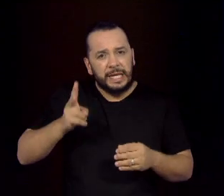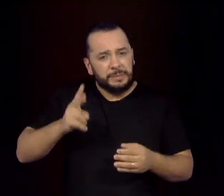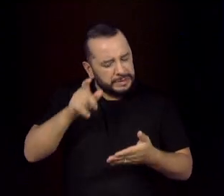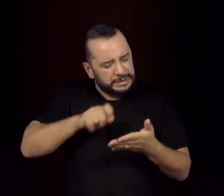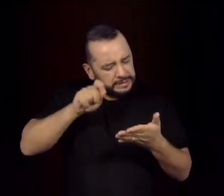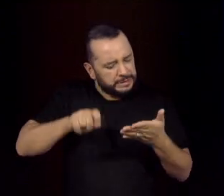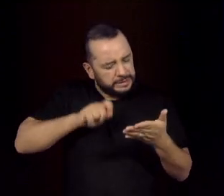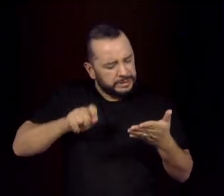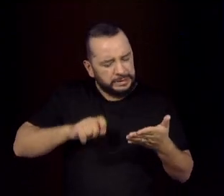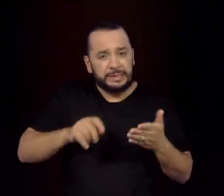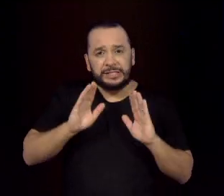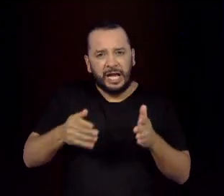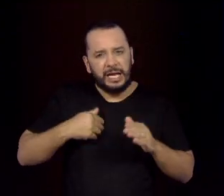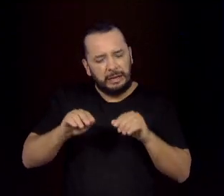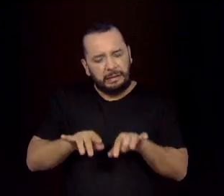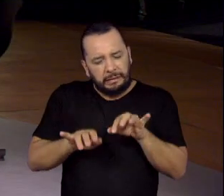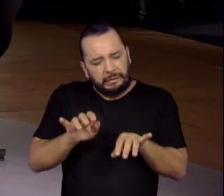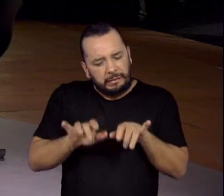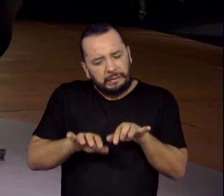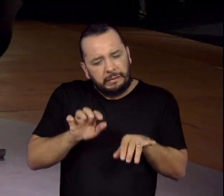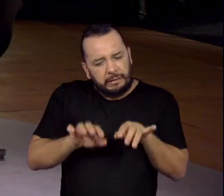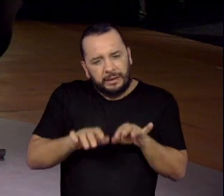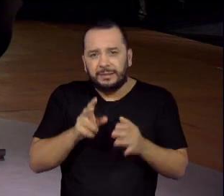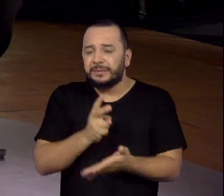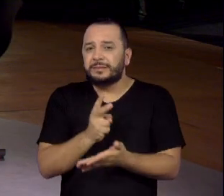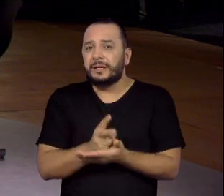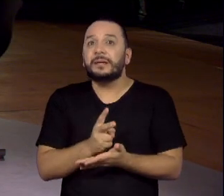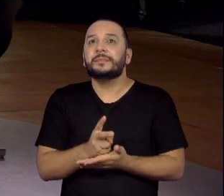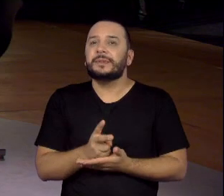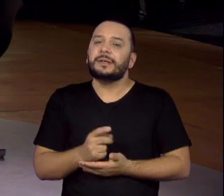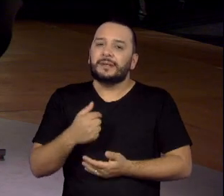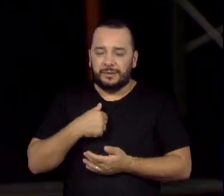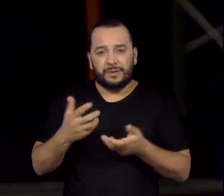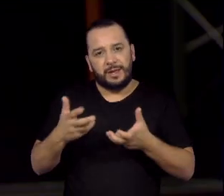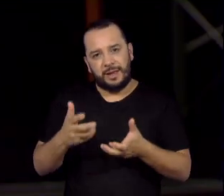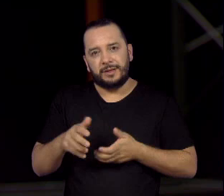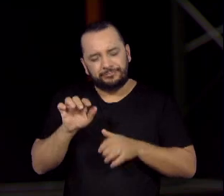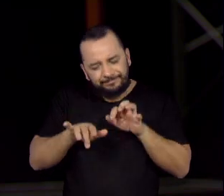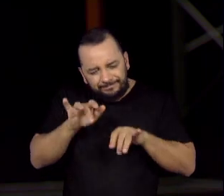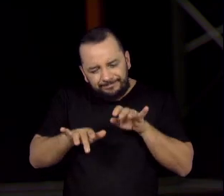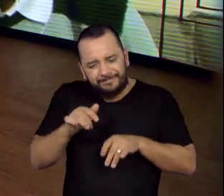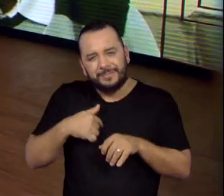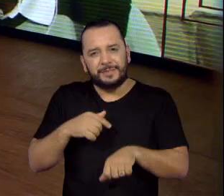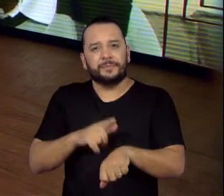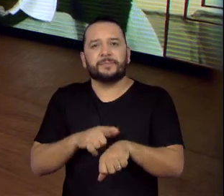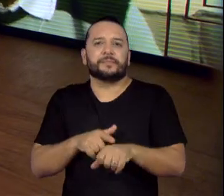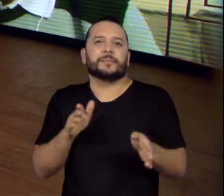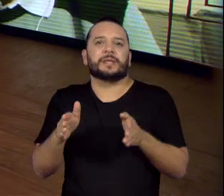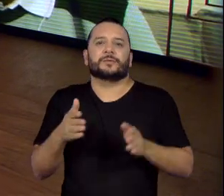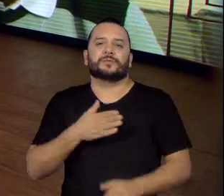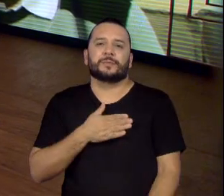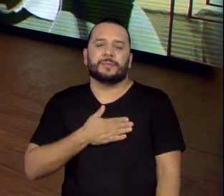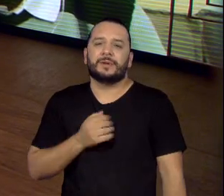alucinadamente. E tudo que eu queria escrever era sobre a minha época, que era o jornal em que era